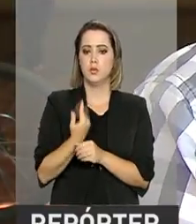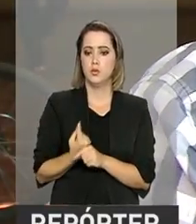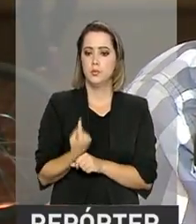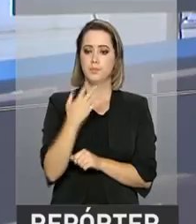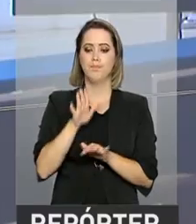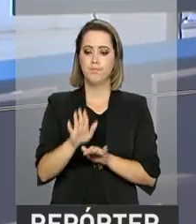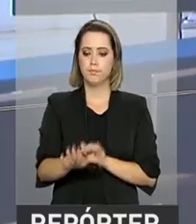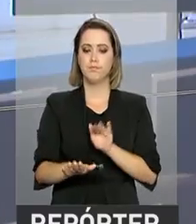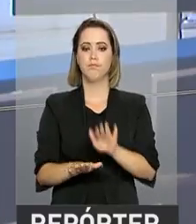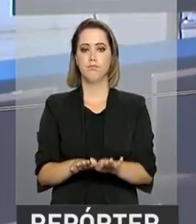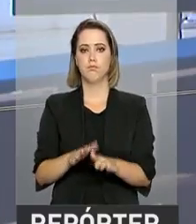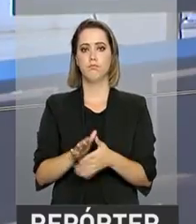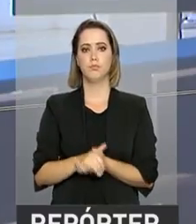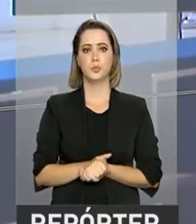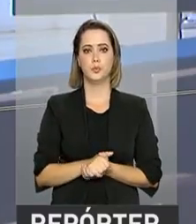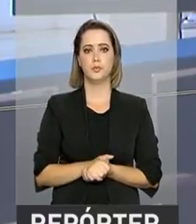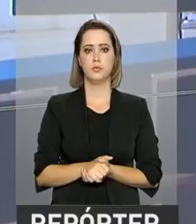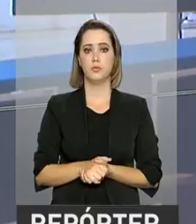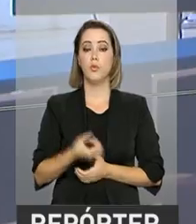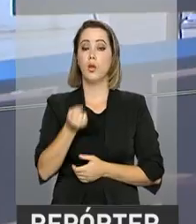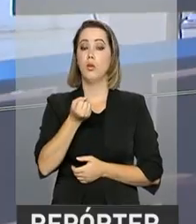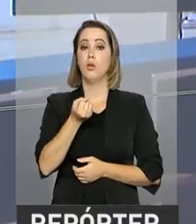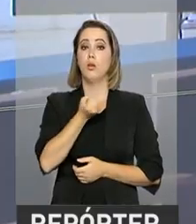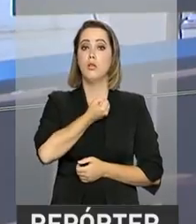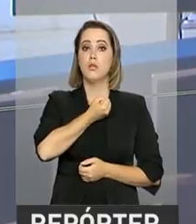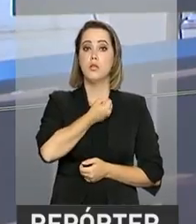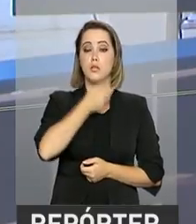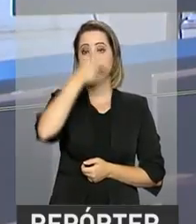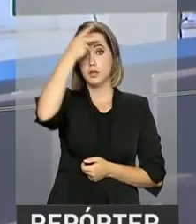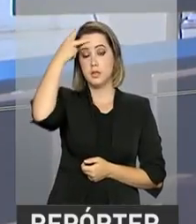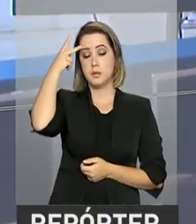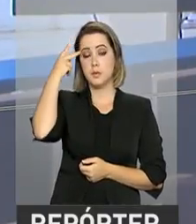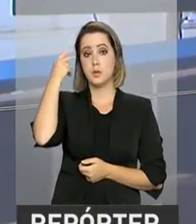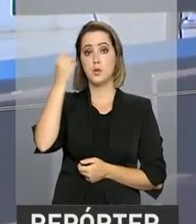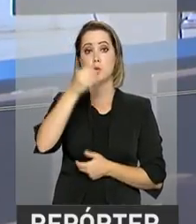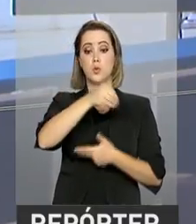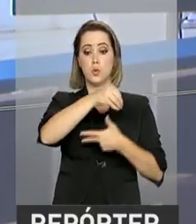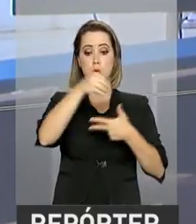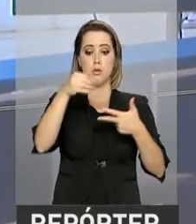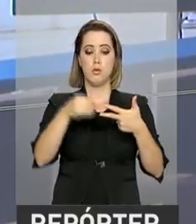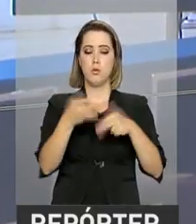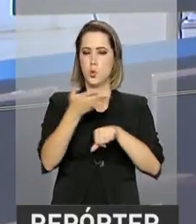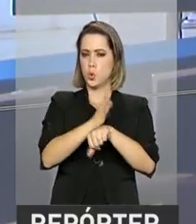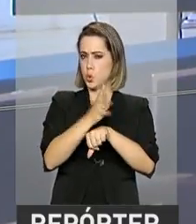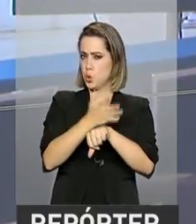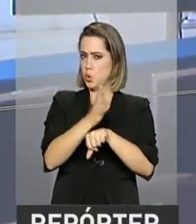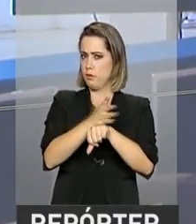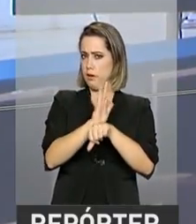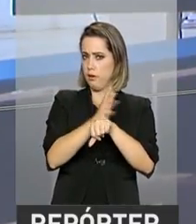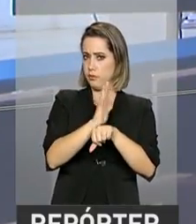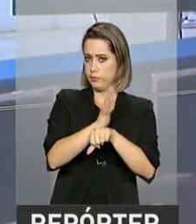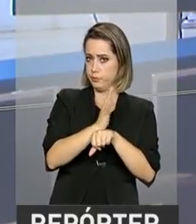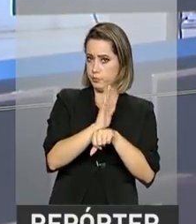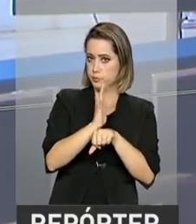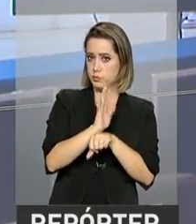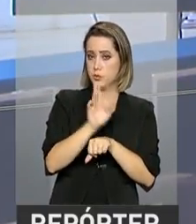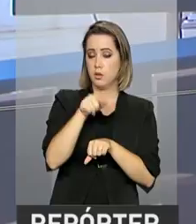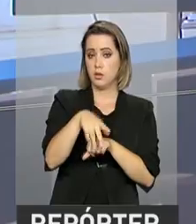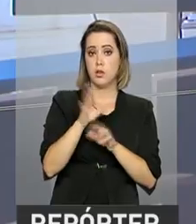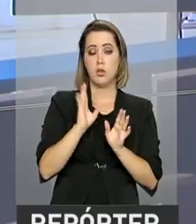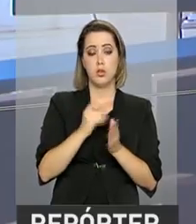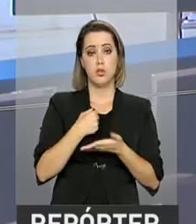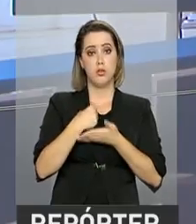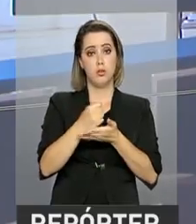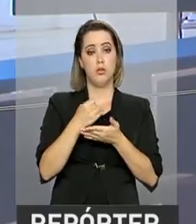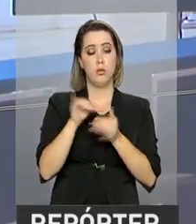digamos assim as notas dos treineiros no Exame Nacional do Ensino Médio o Enem de 2016 vão estar